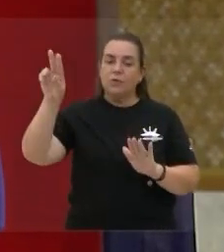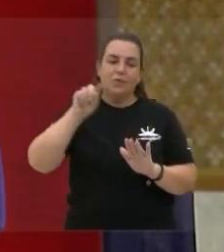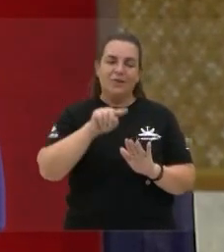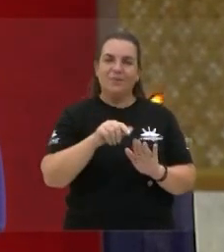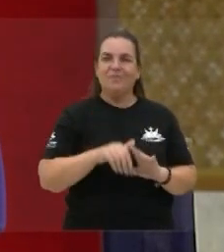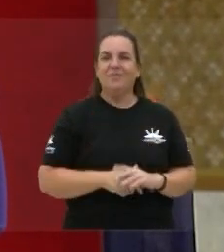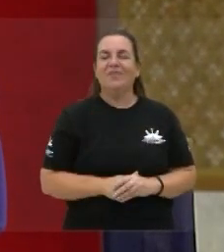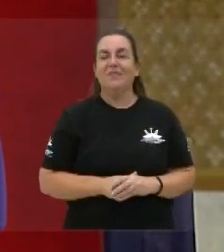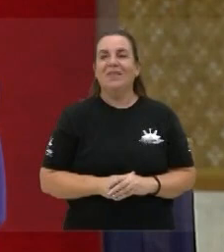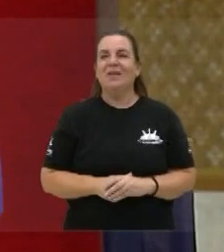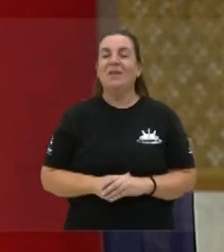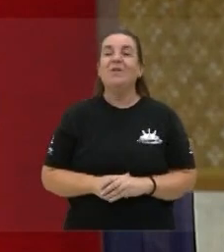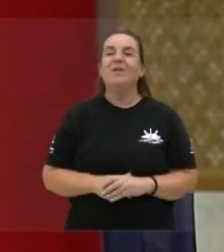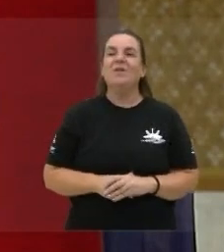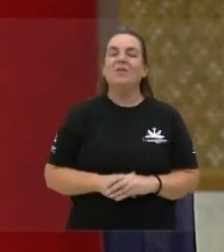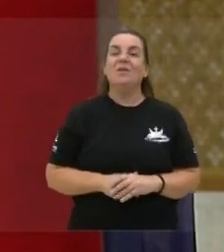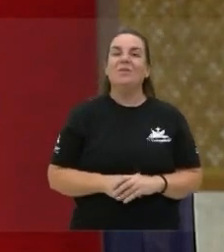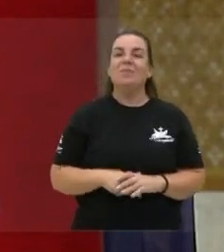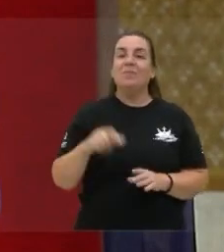prometeu.